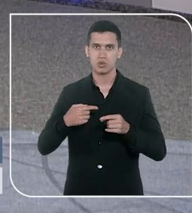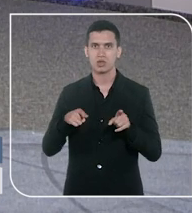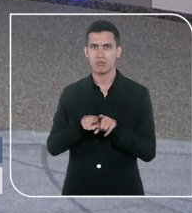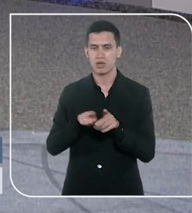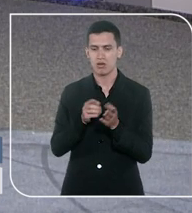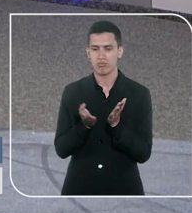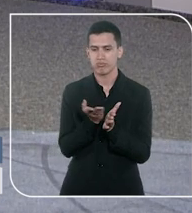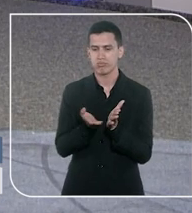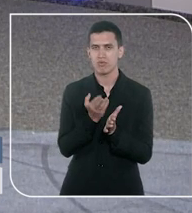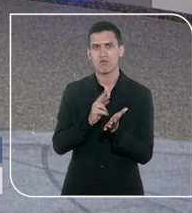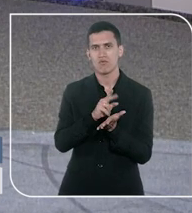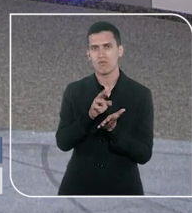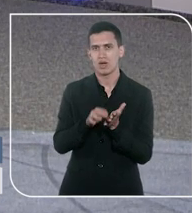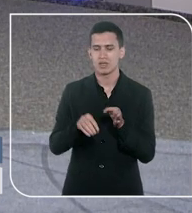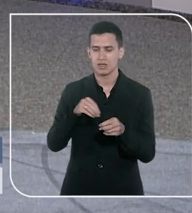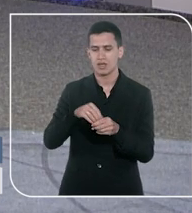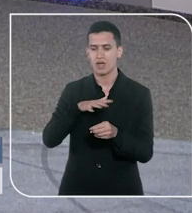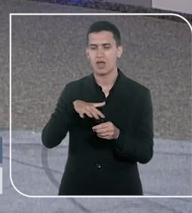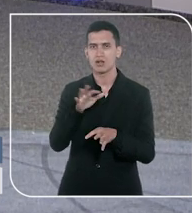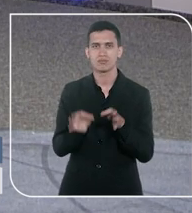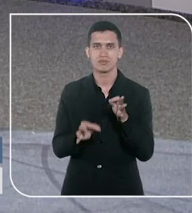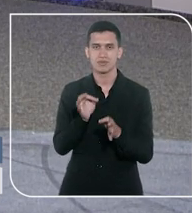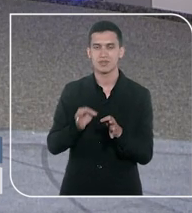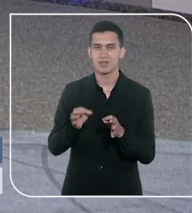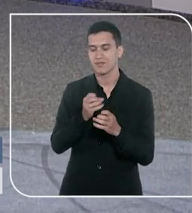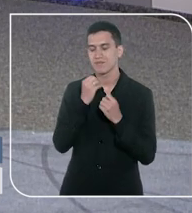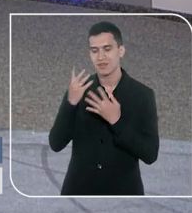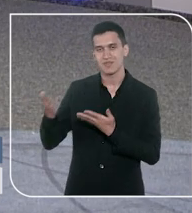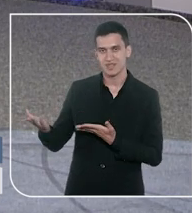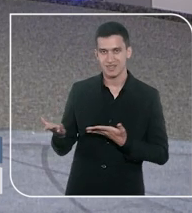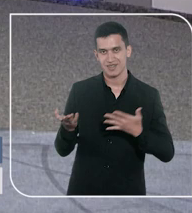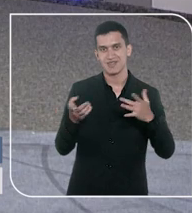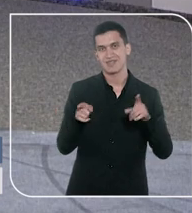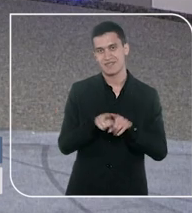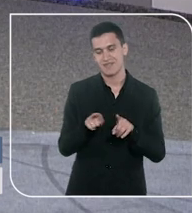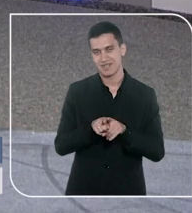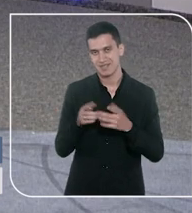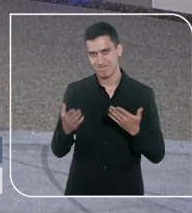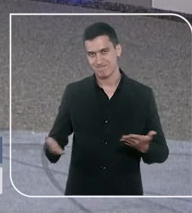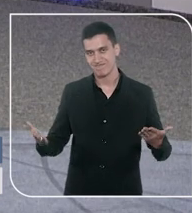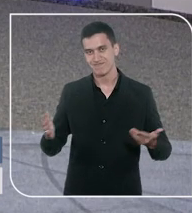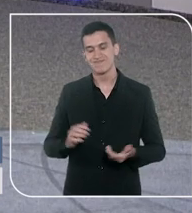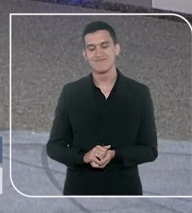obras jurídicas. Doutor Alexandre, muito bem-vindo também aqui ao Entender Direito.